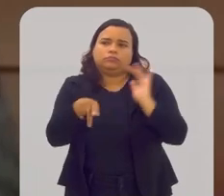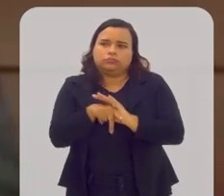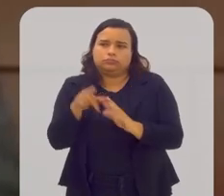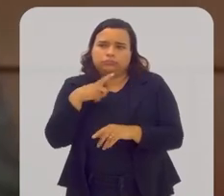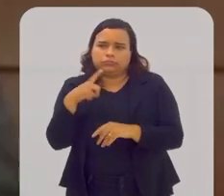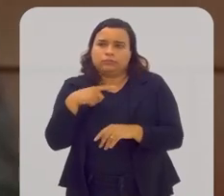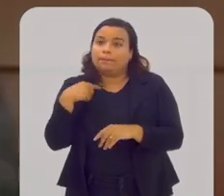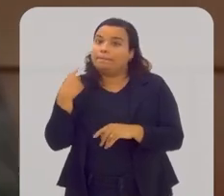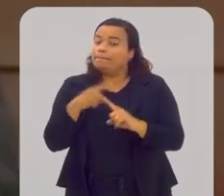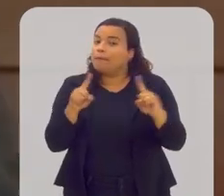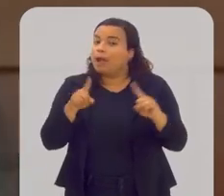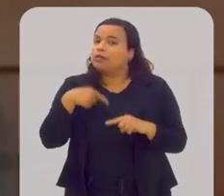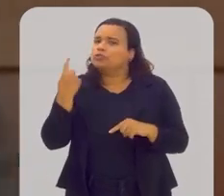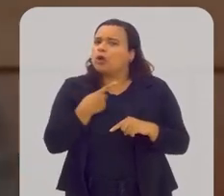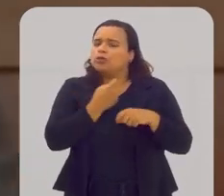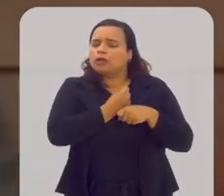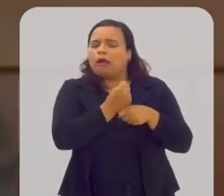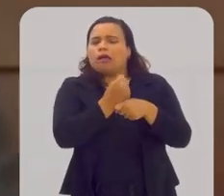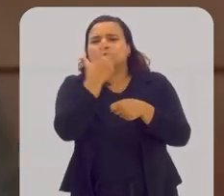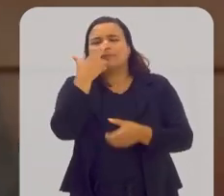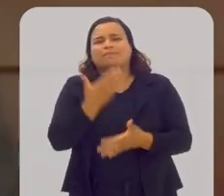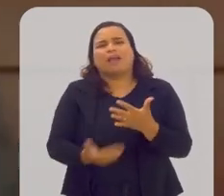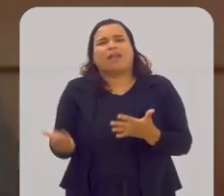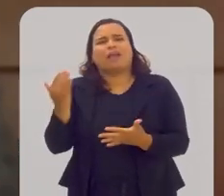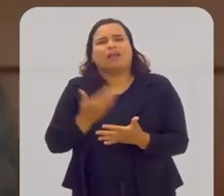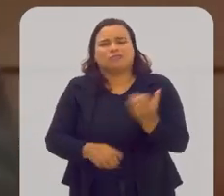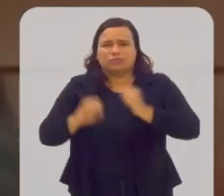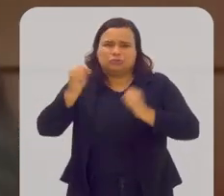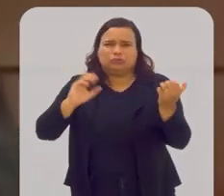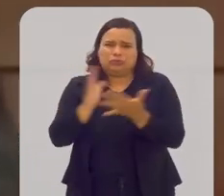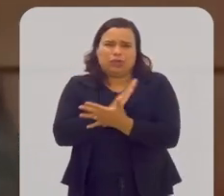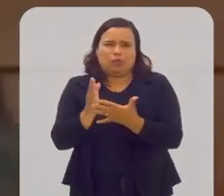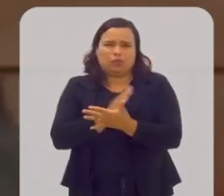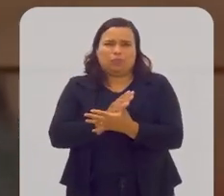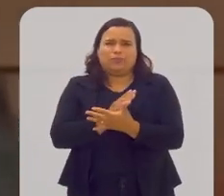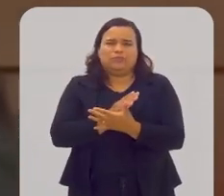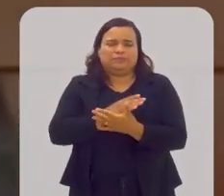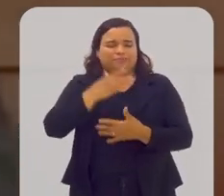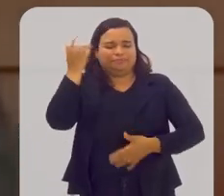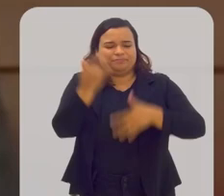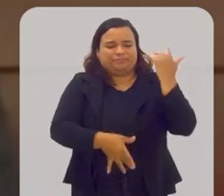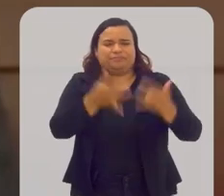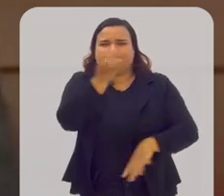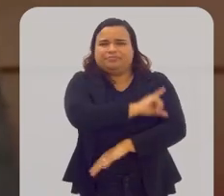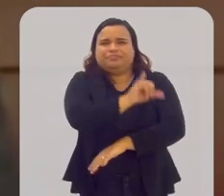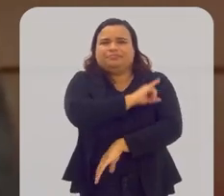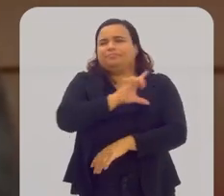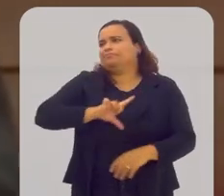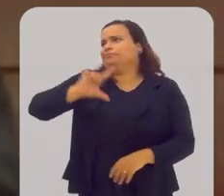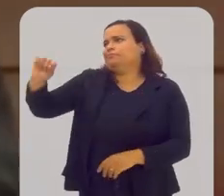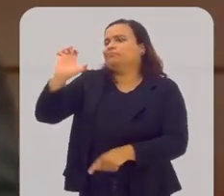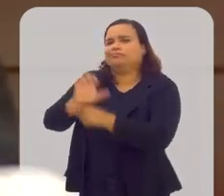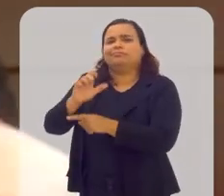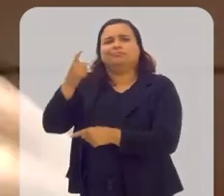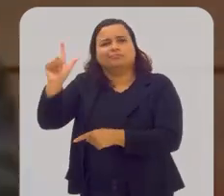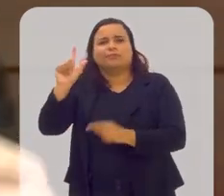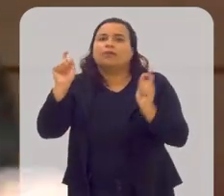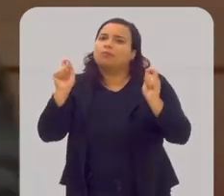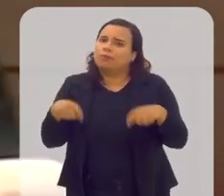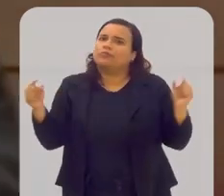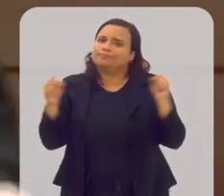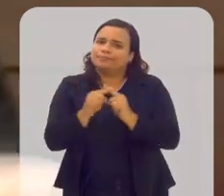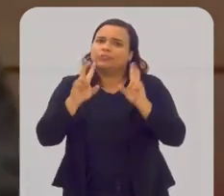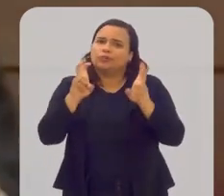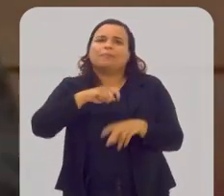Então, só que a gente, nos últimos anos, tem perdido algumas indústrias para outros estados, seja numa questão